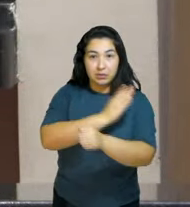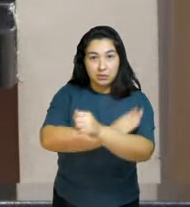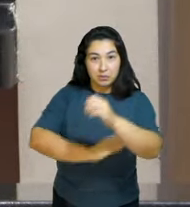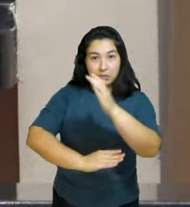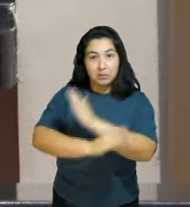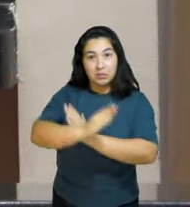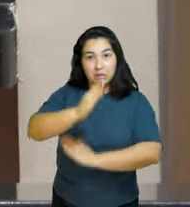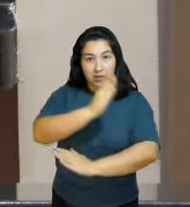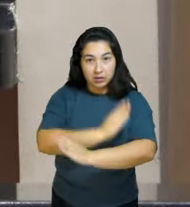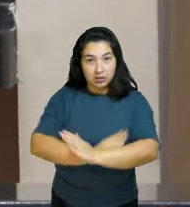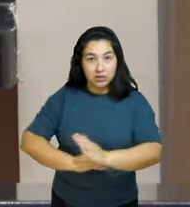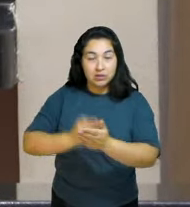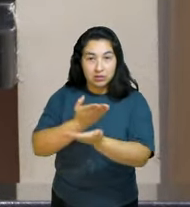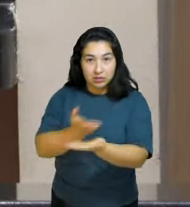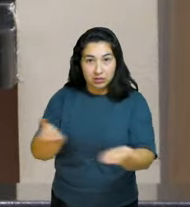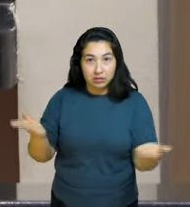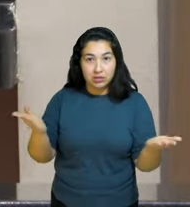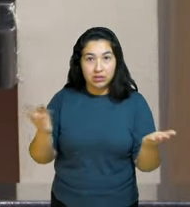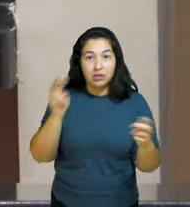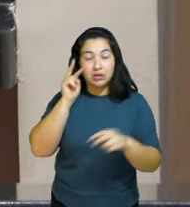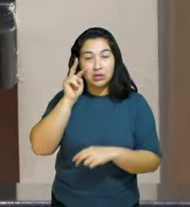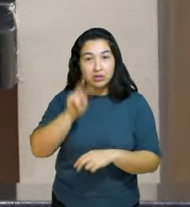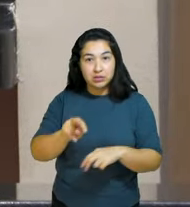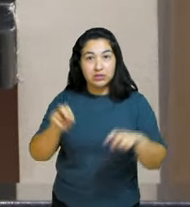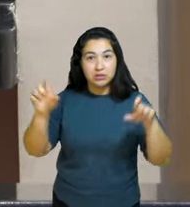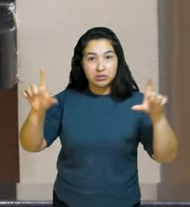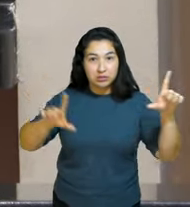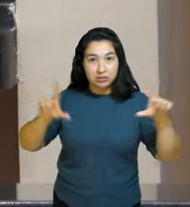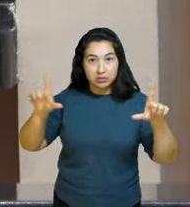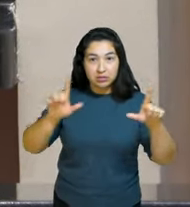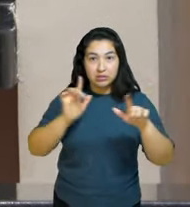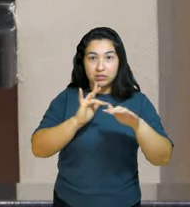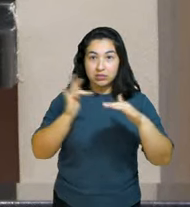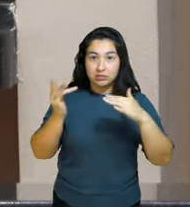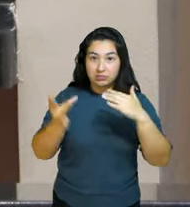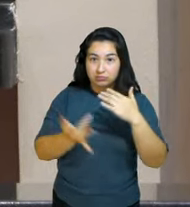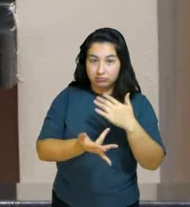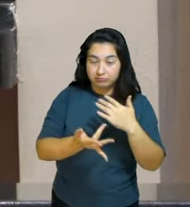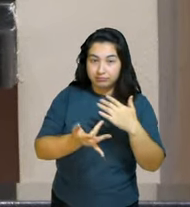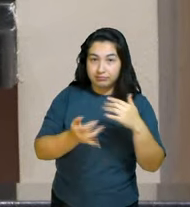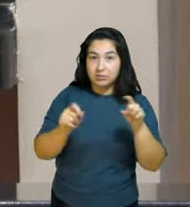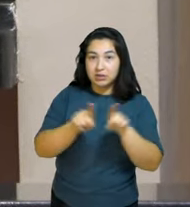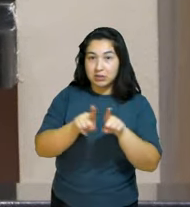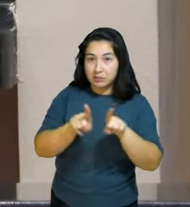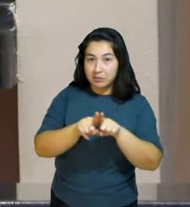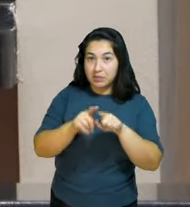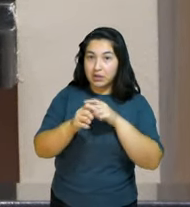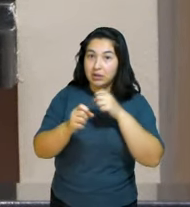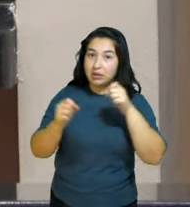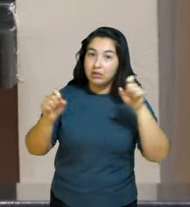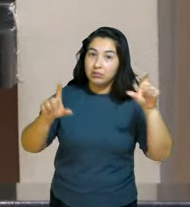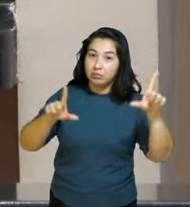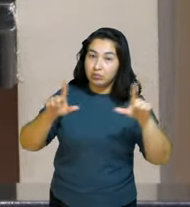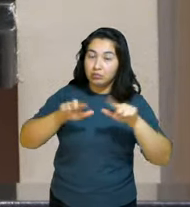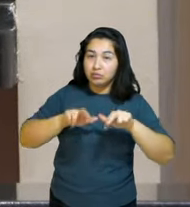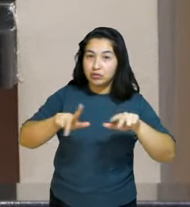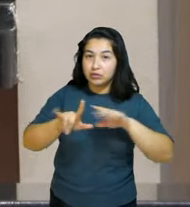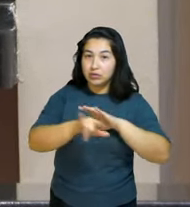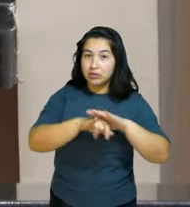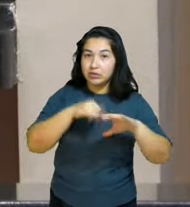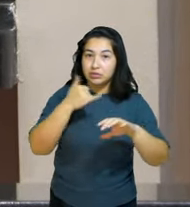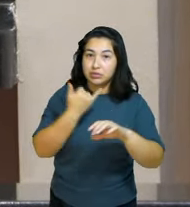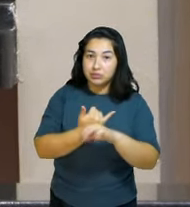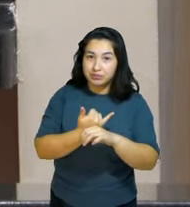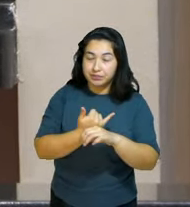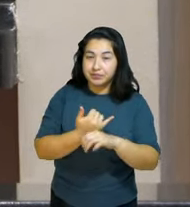assistindo via internet a nossa audiência pública. Sobre essa questão, o deputado Fernando Krelling e